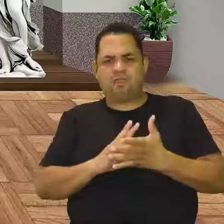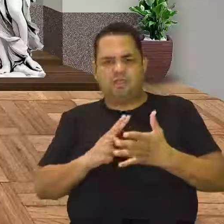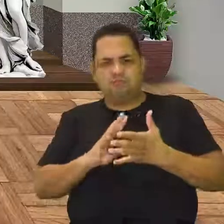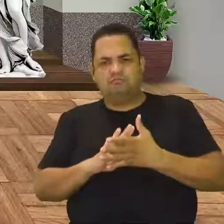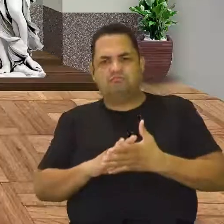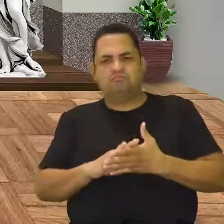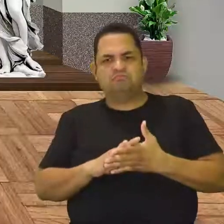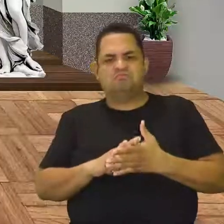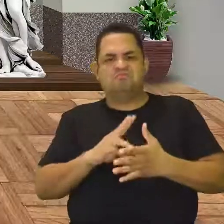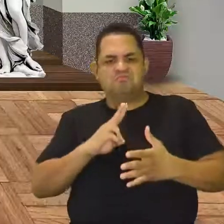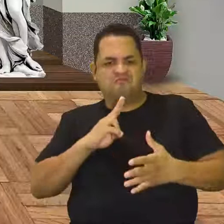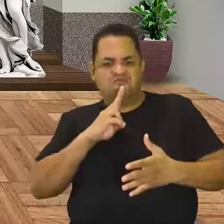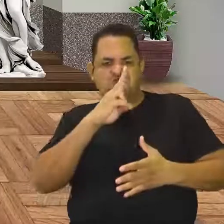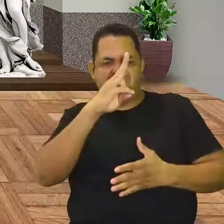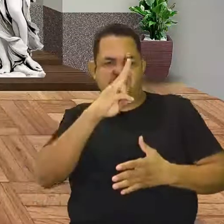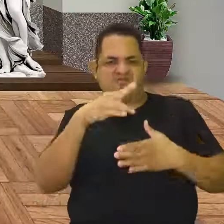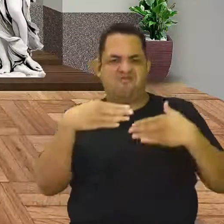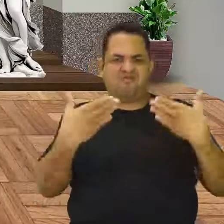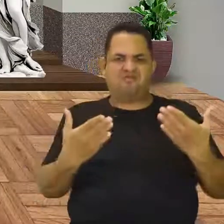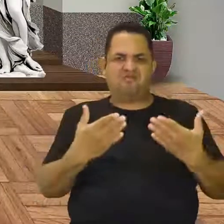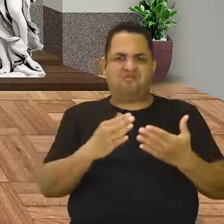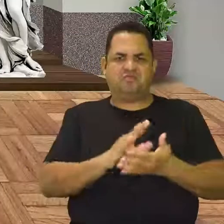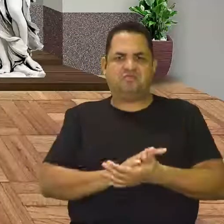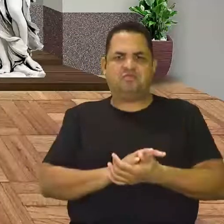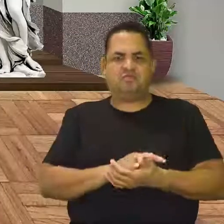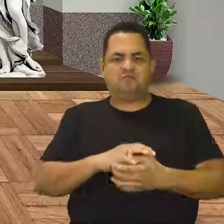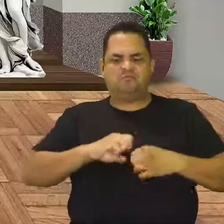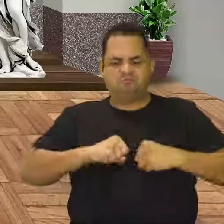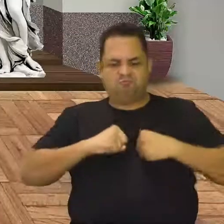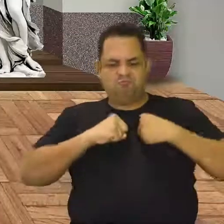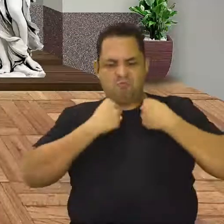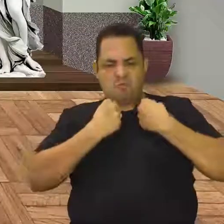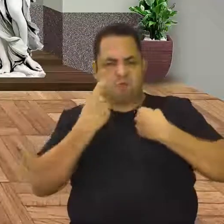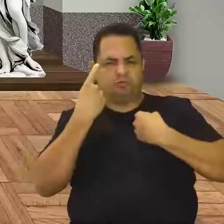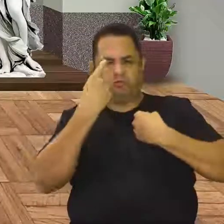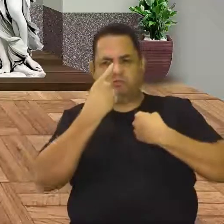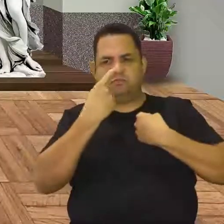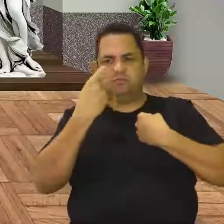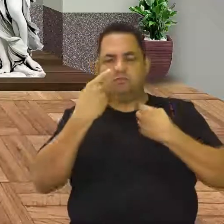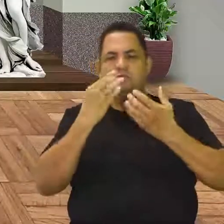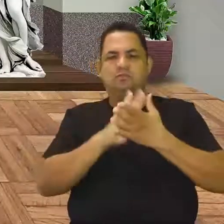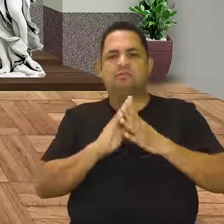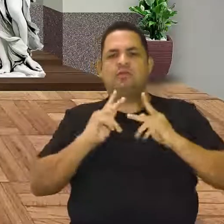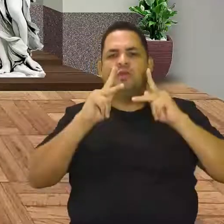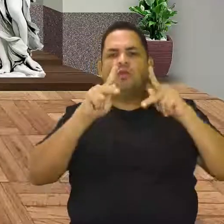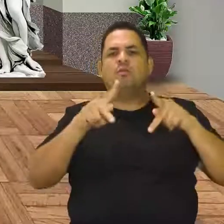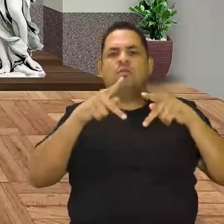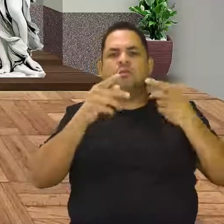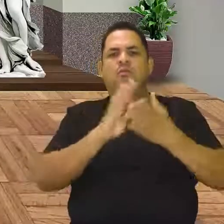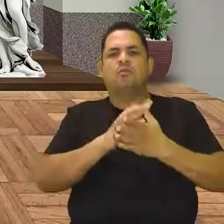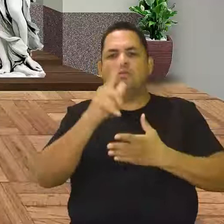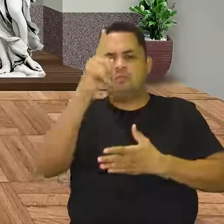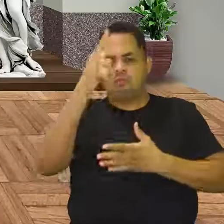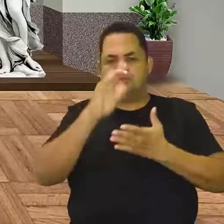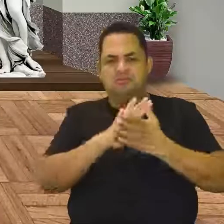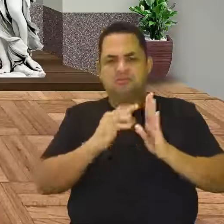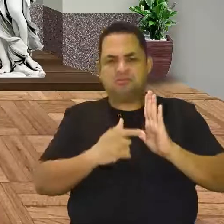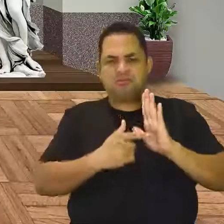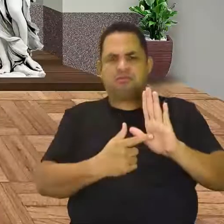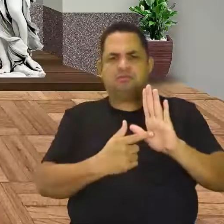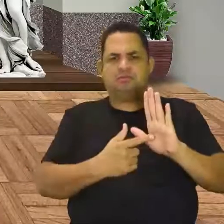rude, né? Com o ódio nos olhos, e o povo alemão vai ter esse cara que você